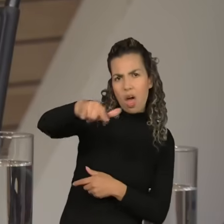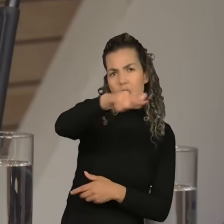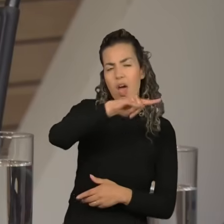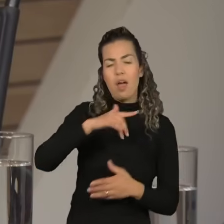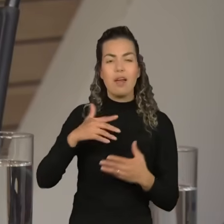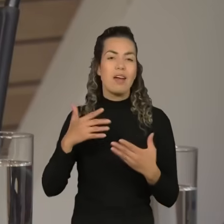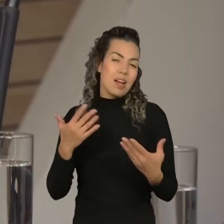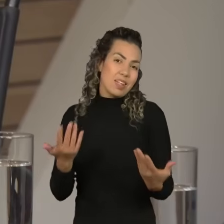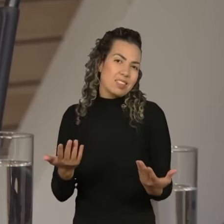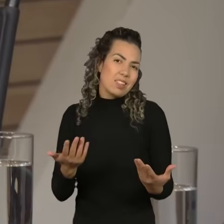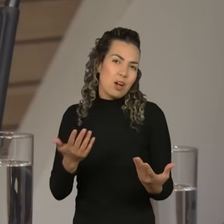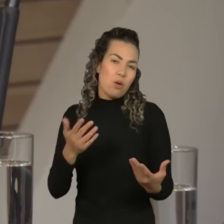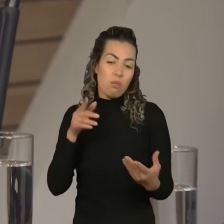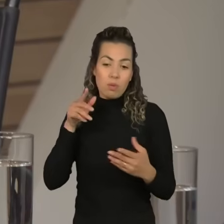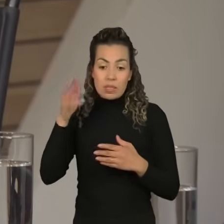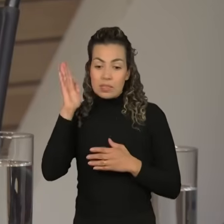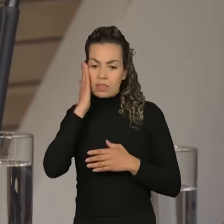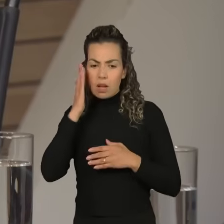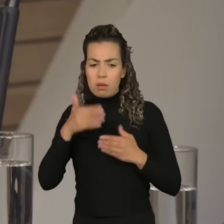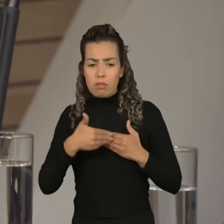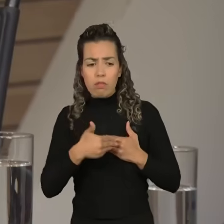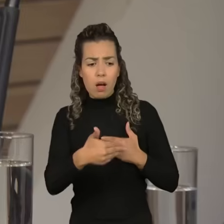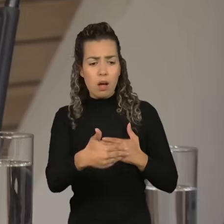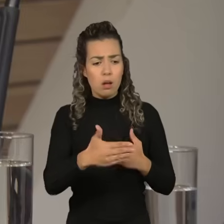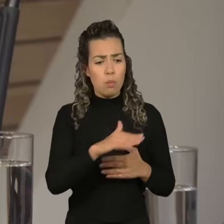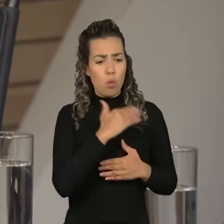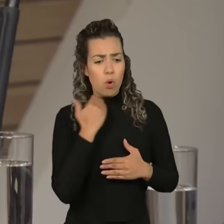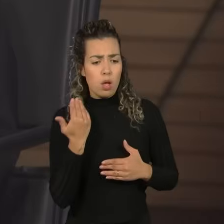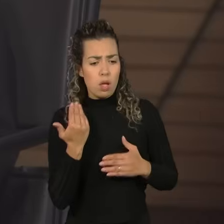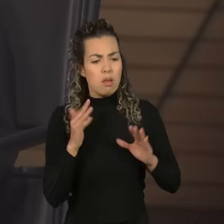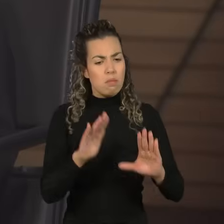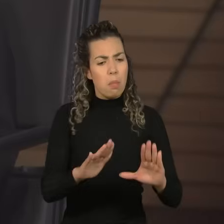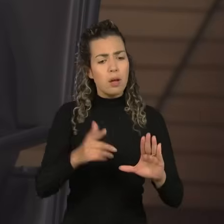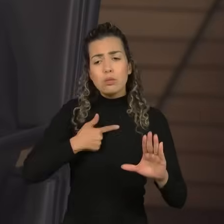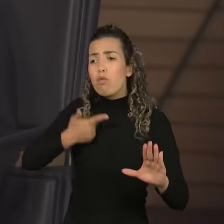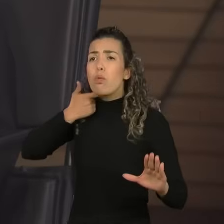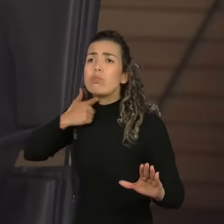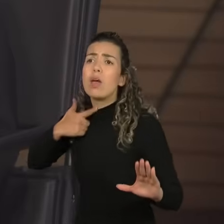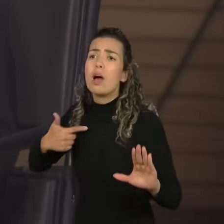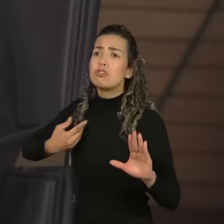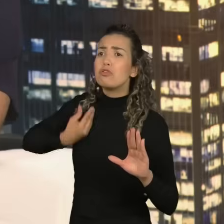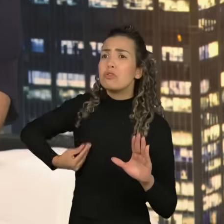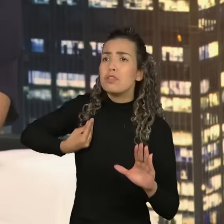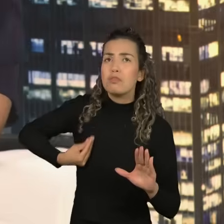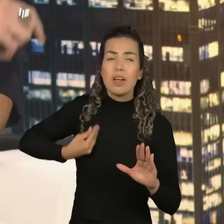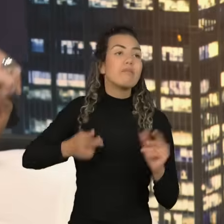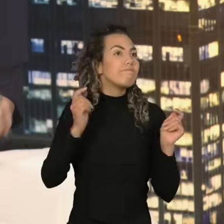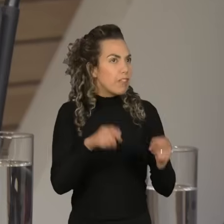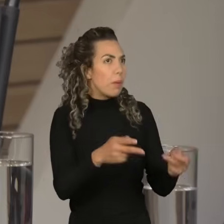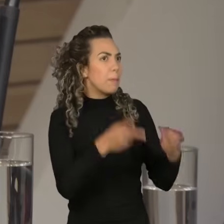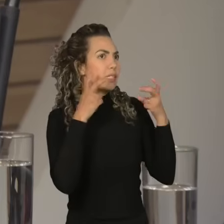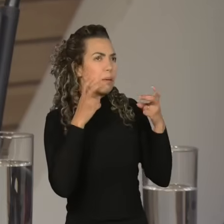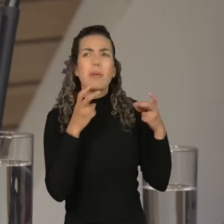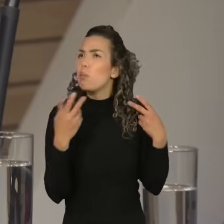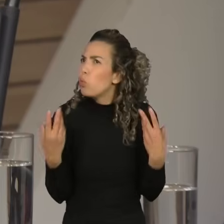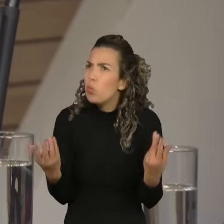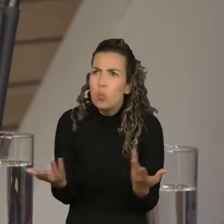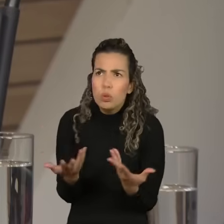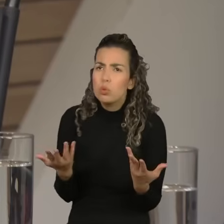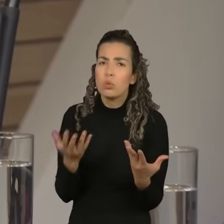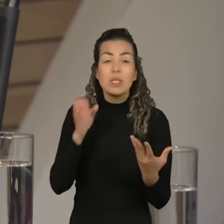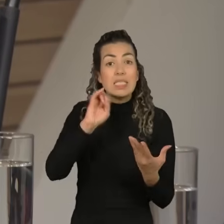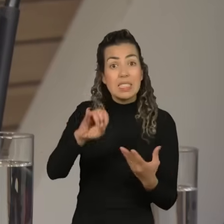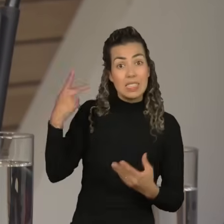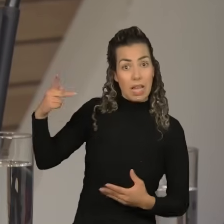da presença, da iminência da morte, mas a vontade de viver dele era muito grande. E também aparece. Muito, muito grande. Se você for entrevistar